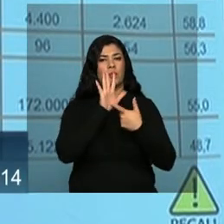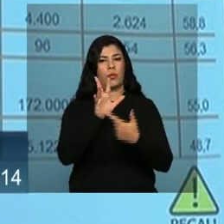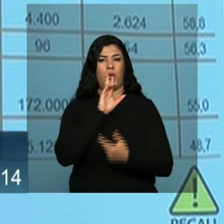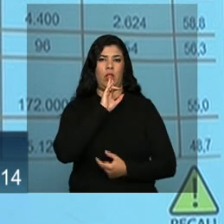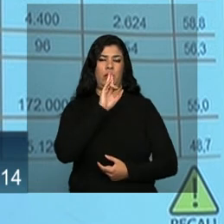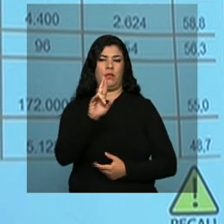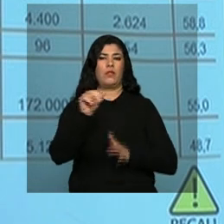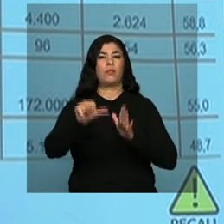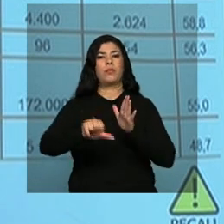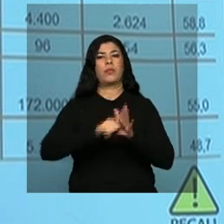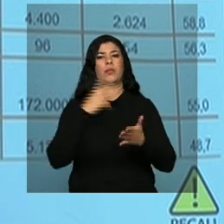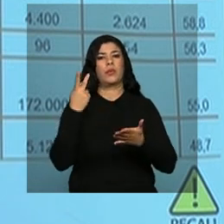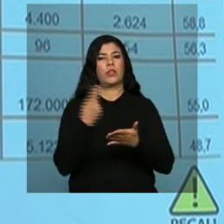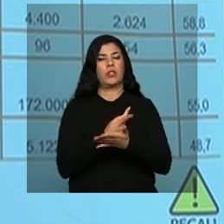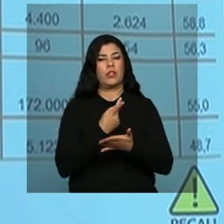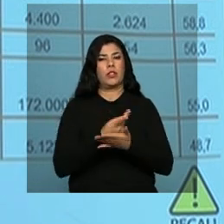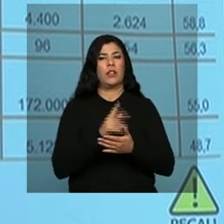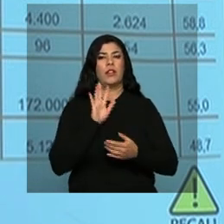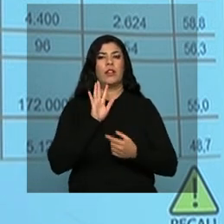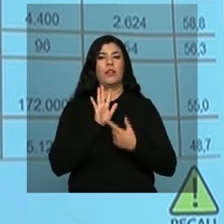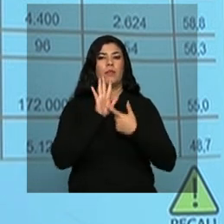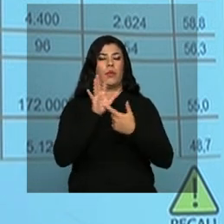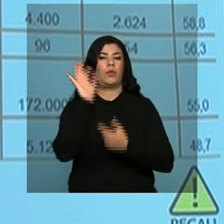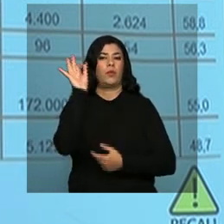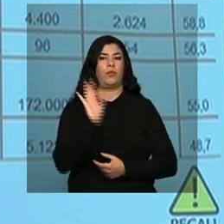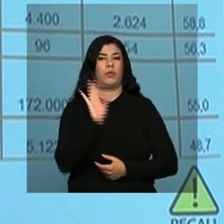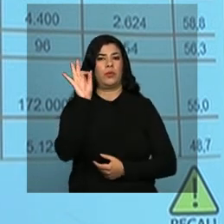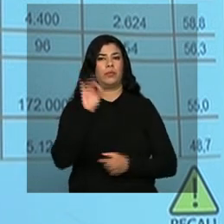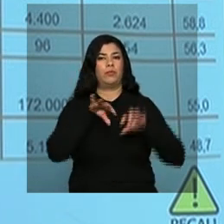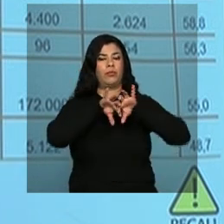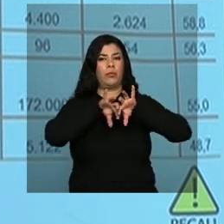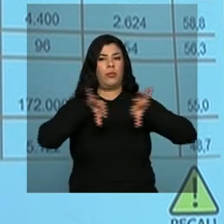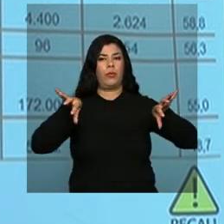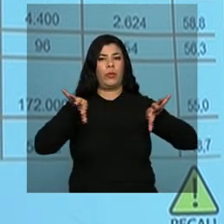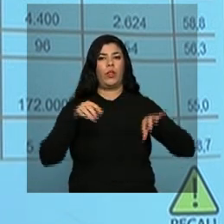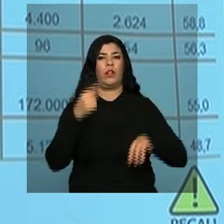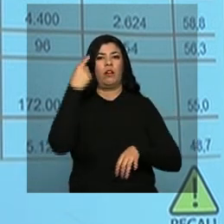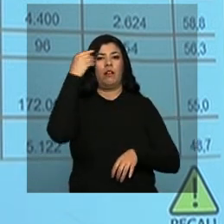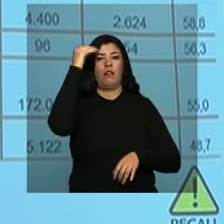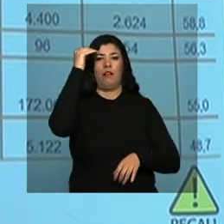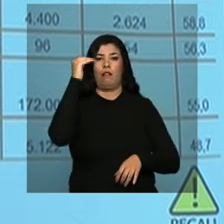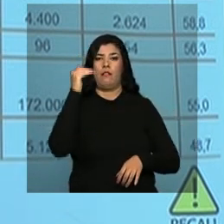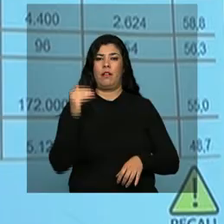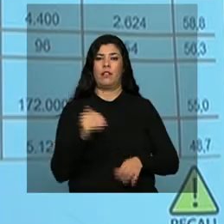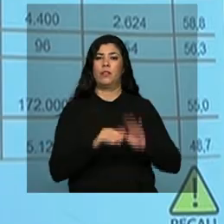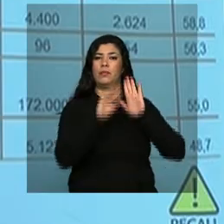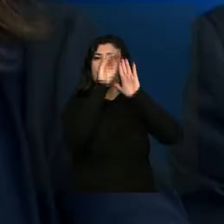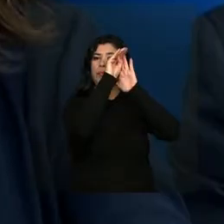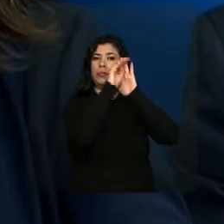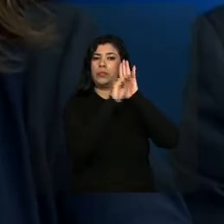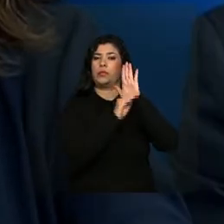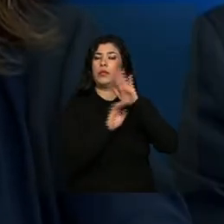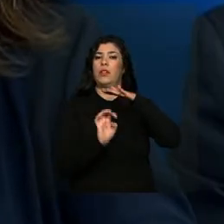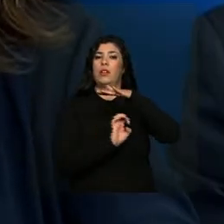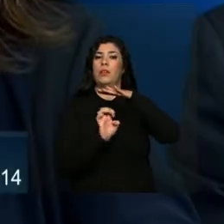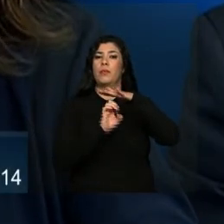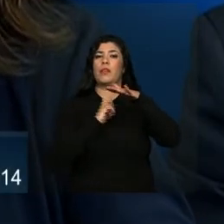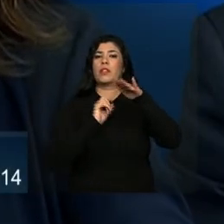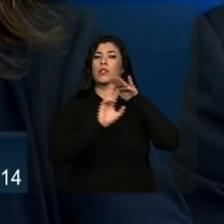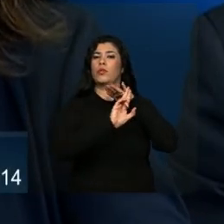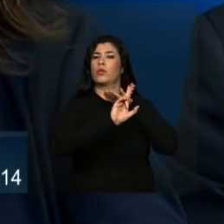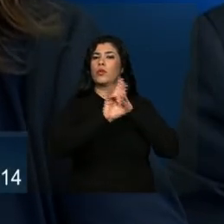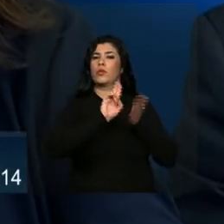pela primeira vez esse índice nós separamos aqui por empresas que entendemos que tem muitas